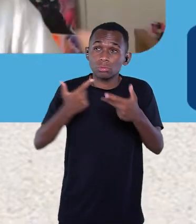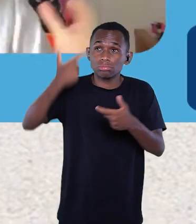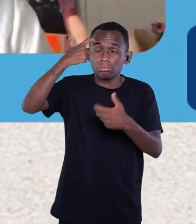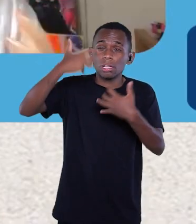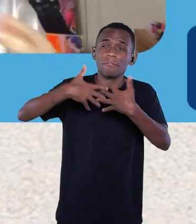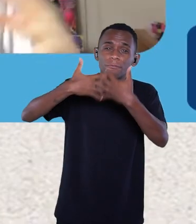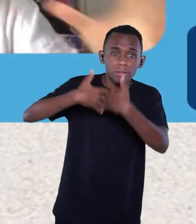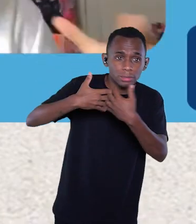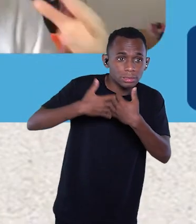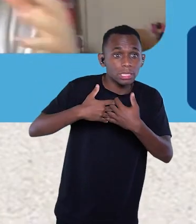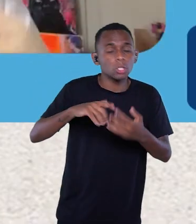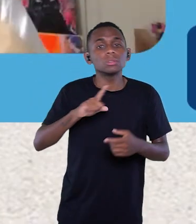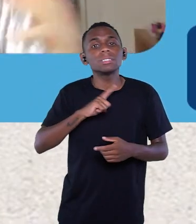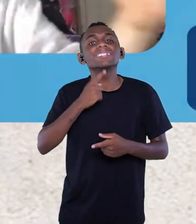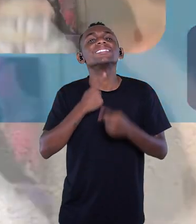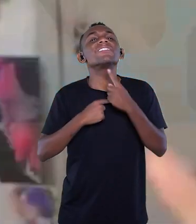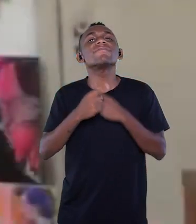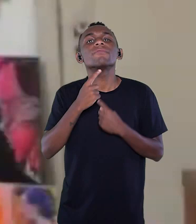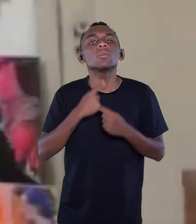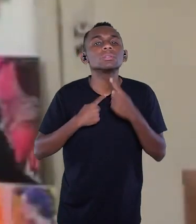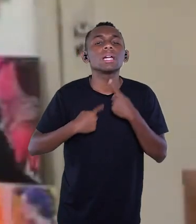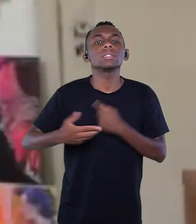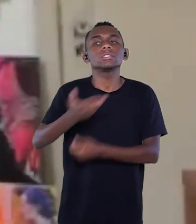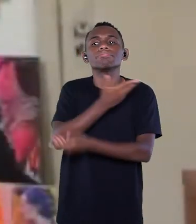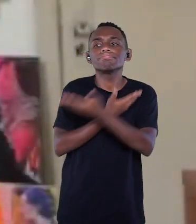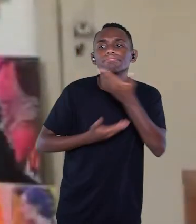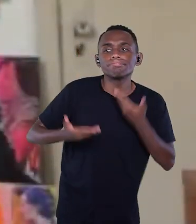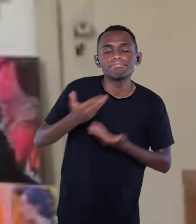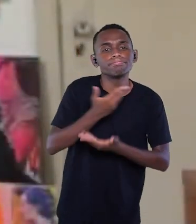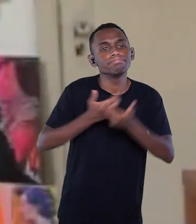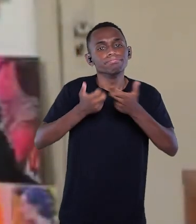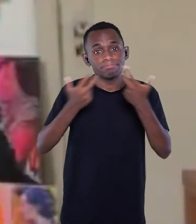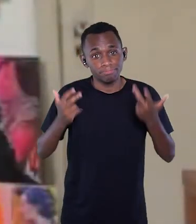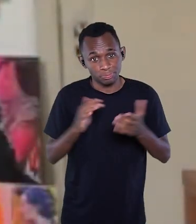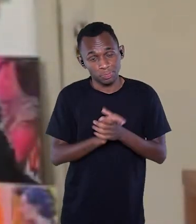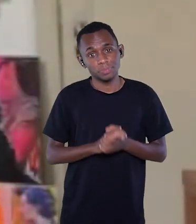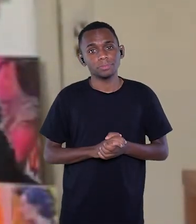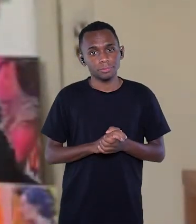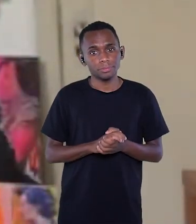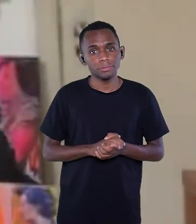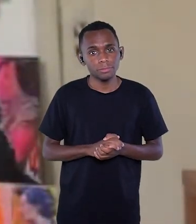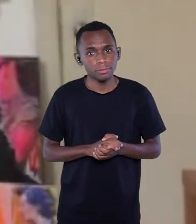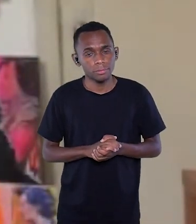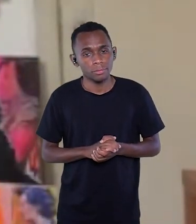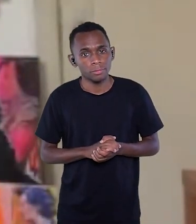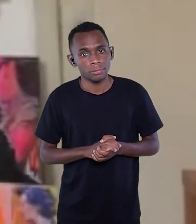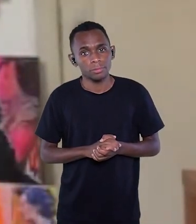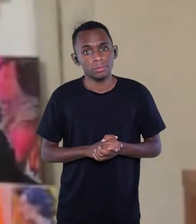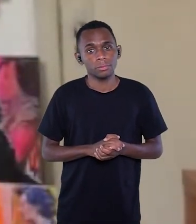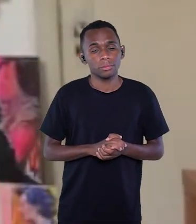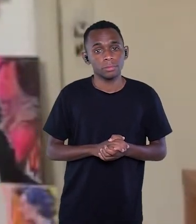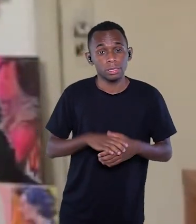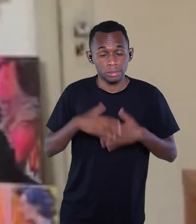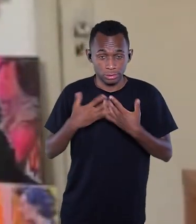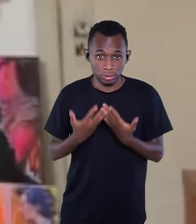eu tô pensando e tal, eu tenho essa vontade sempre de socializar de alguma maneira. E aí,